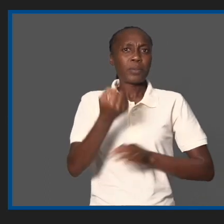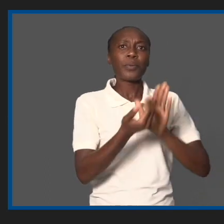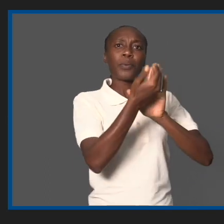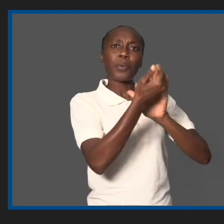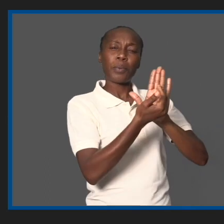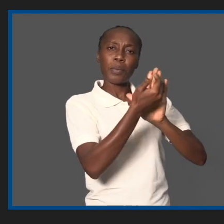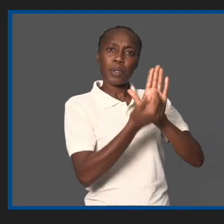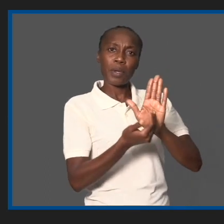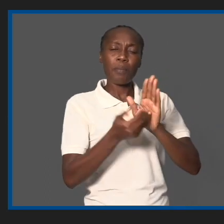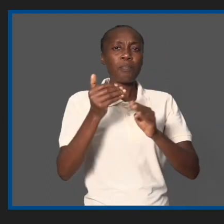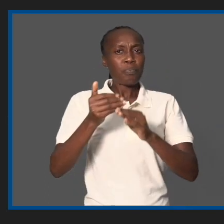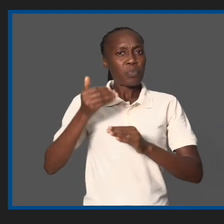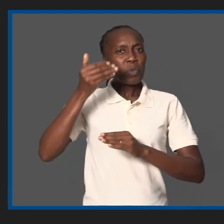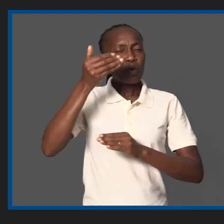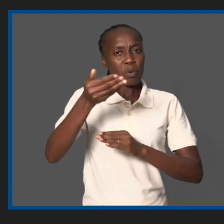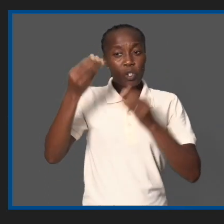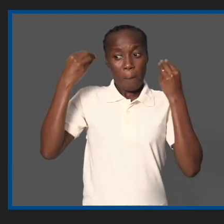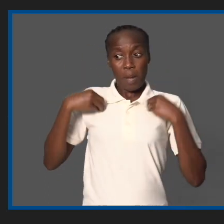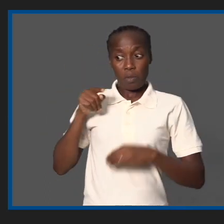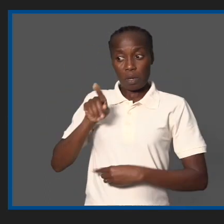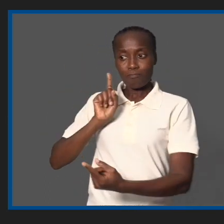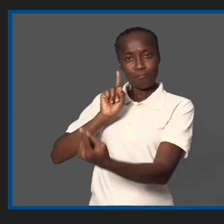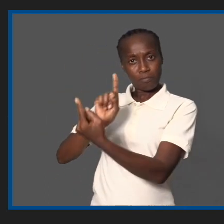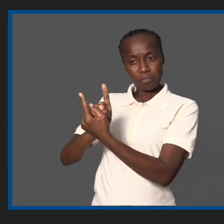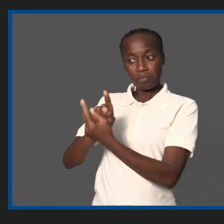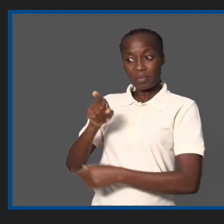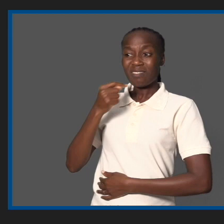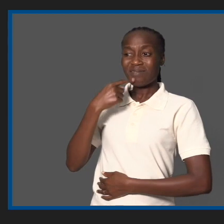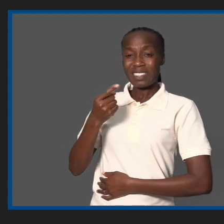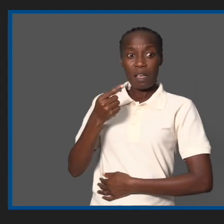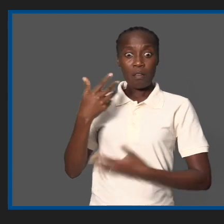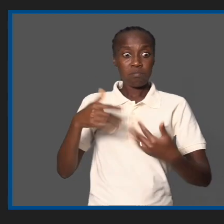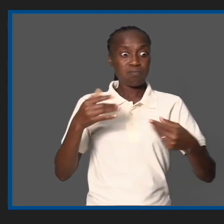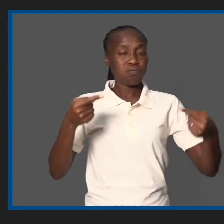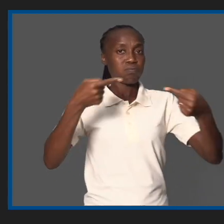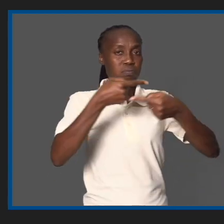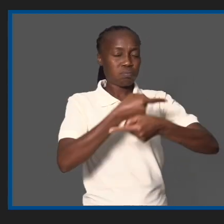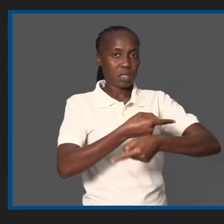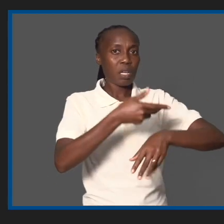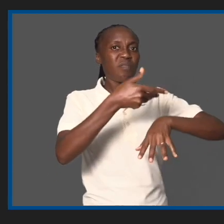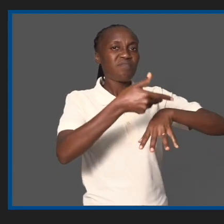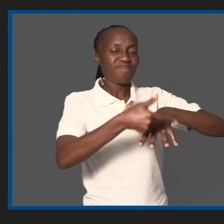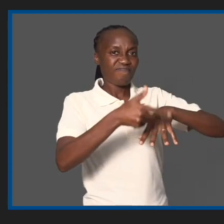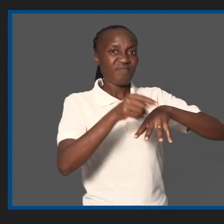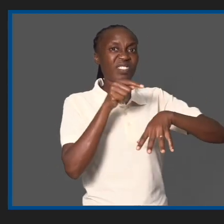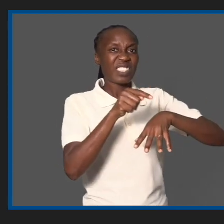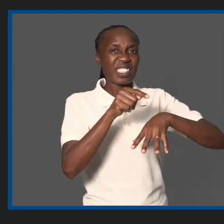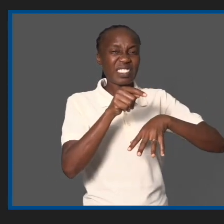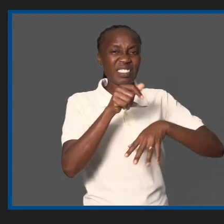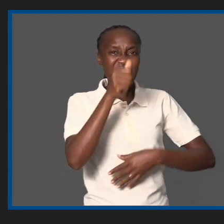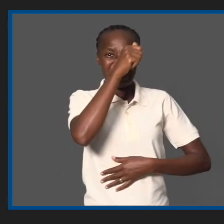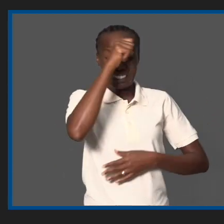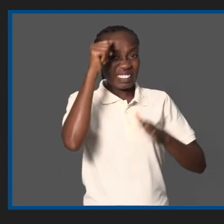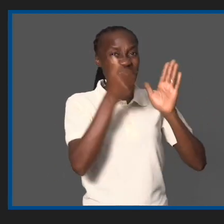operar. Então, o doutor me falou que a minha fístula é muito complicada. Não pode não